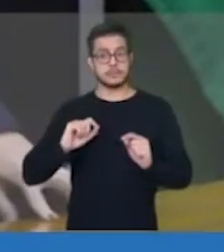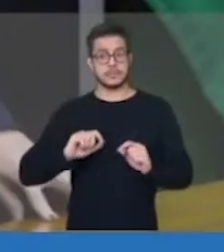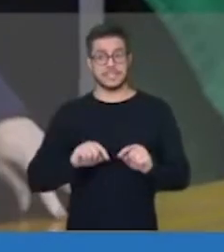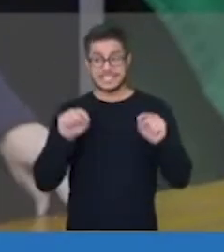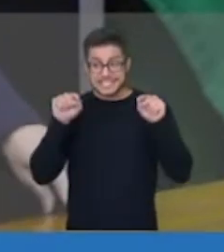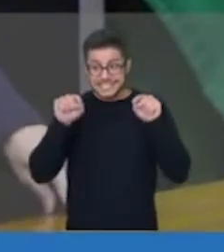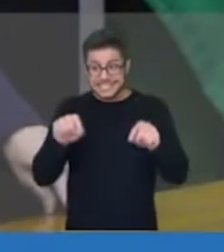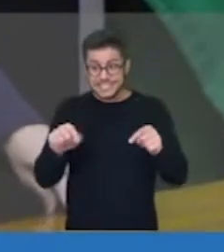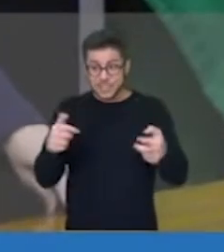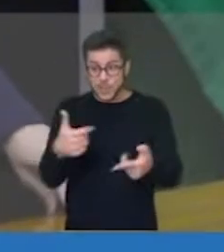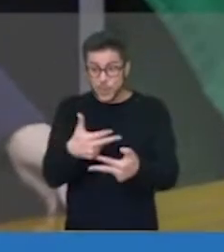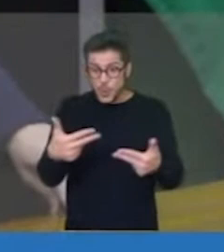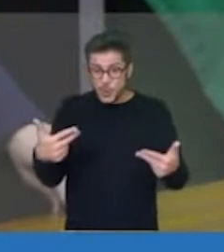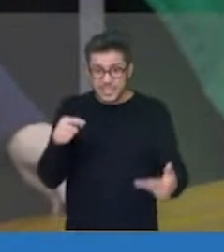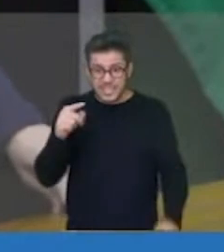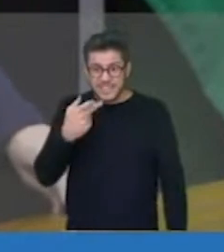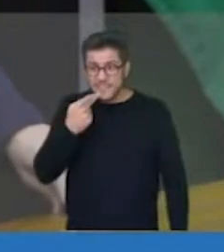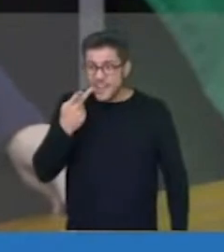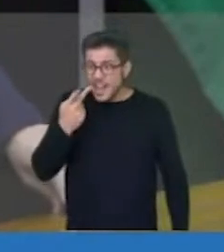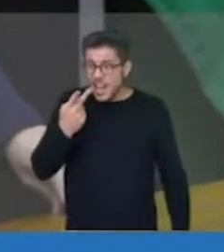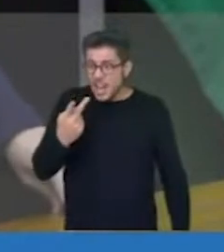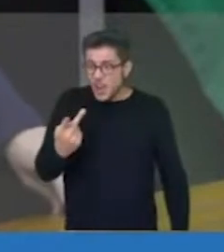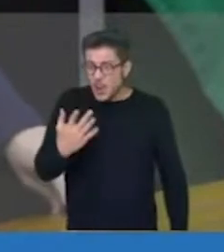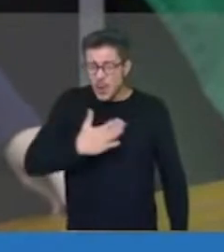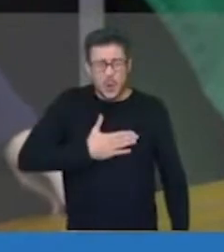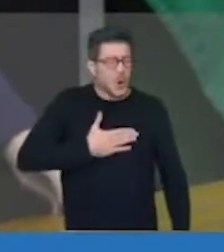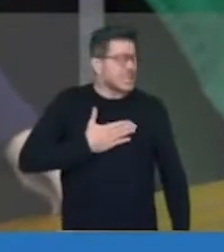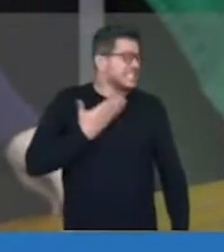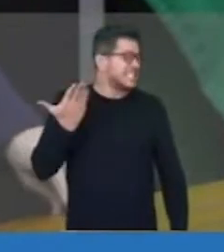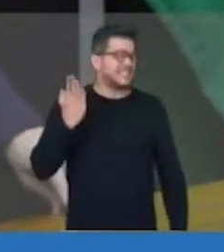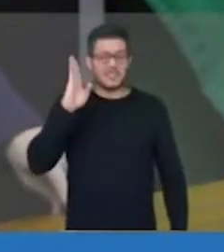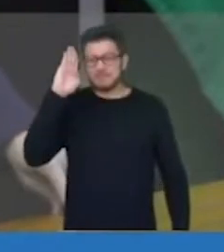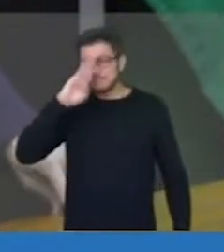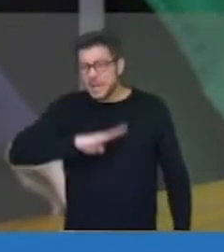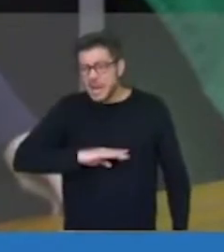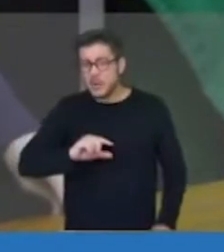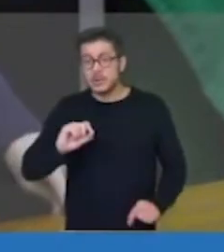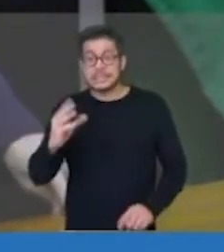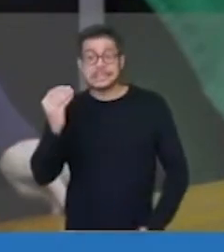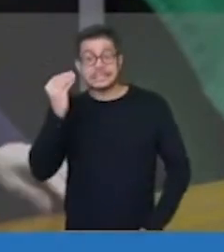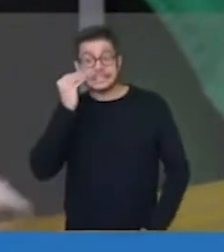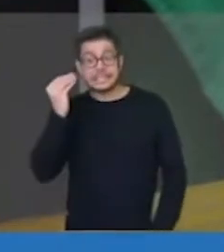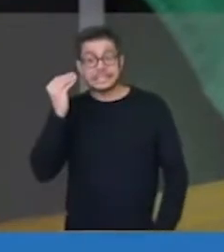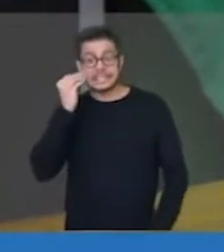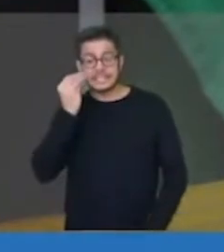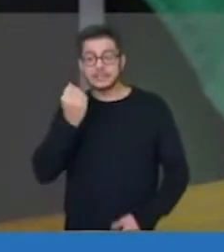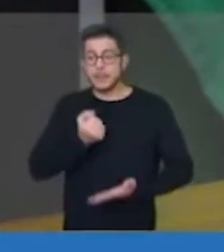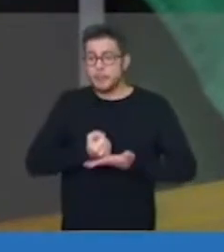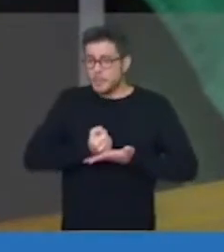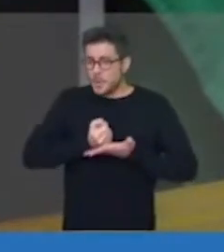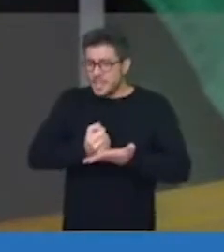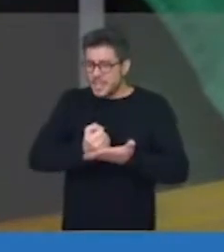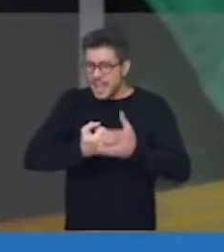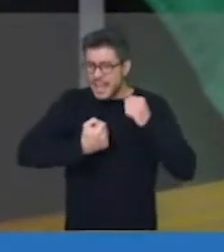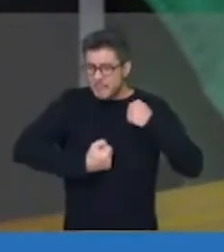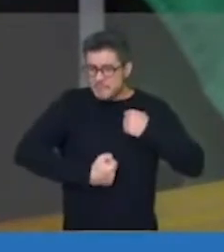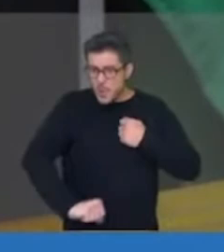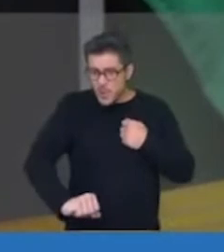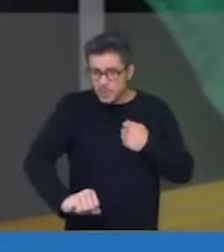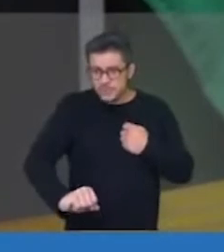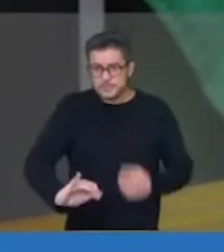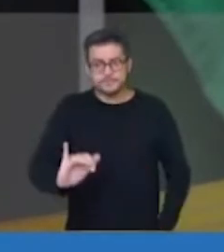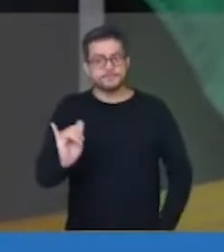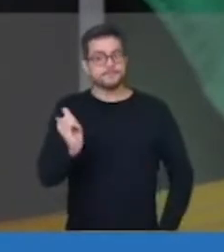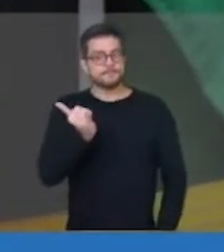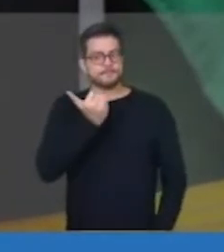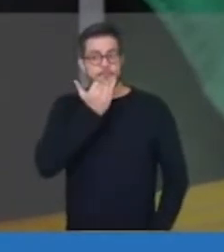o que o presidente da República fez hoje para defender a sua agenda abortista. Porque essa história de que sou